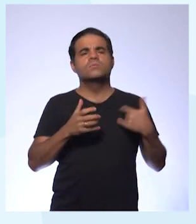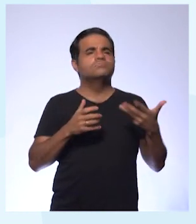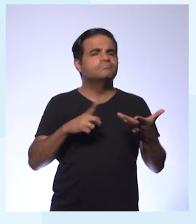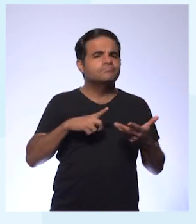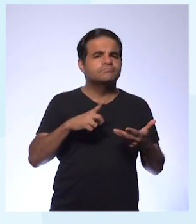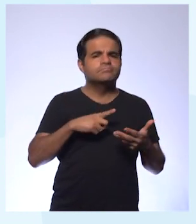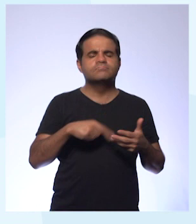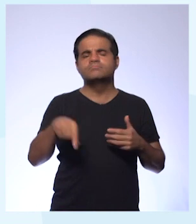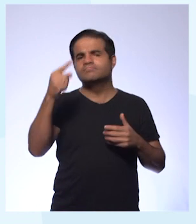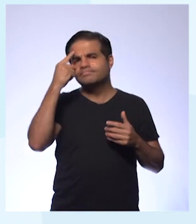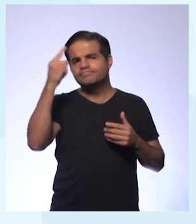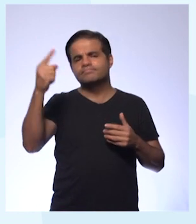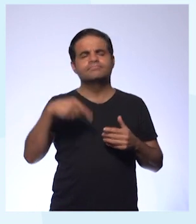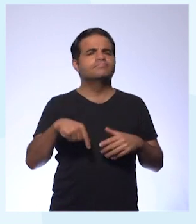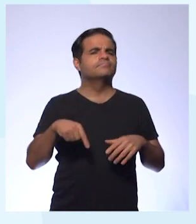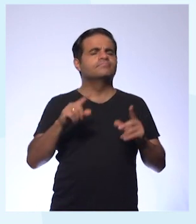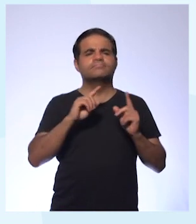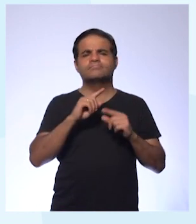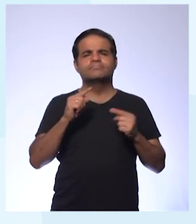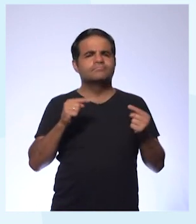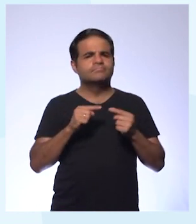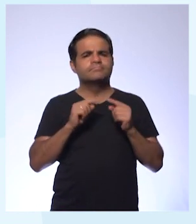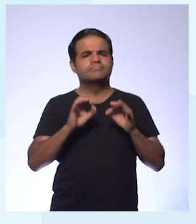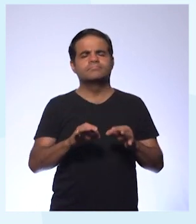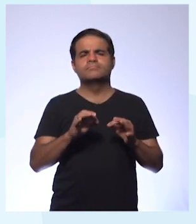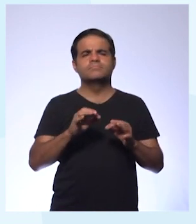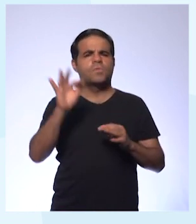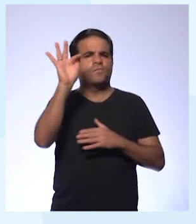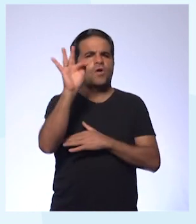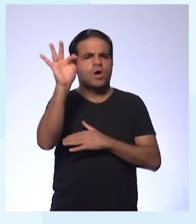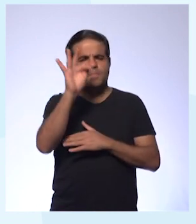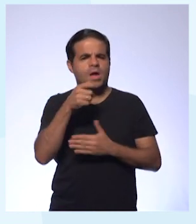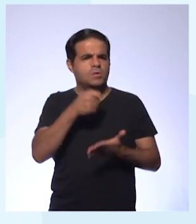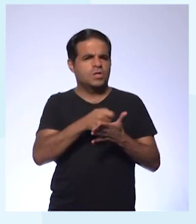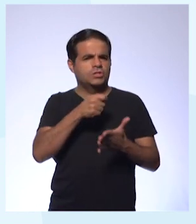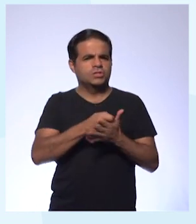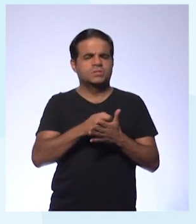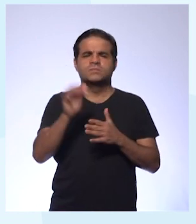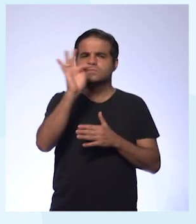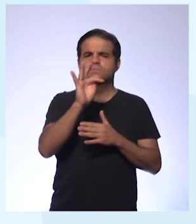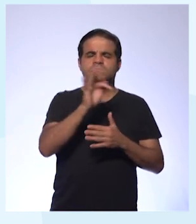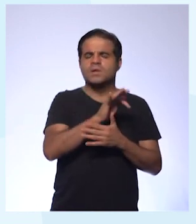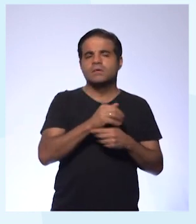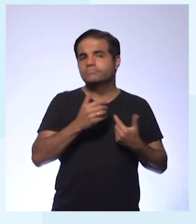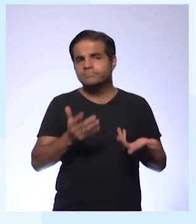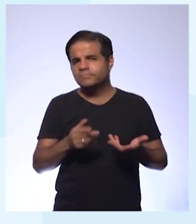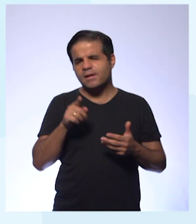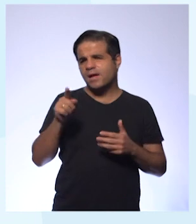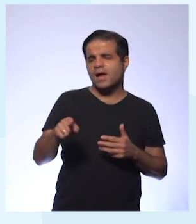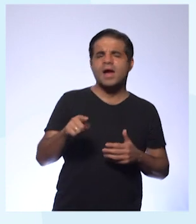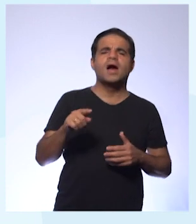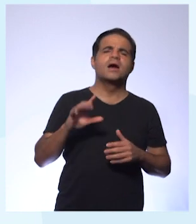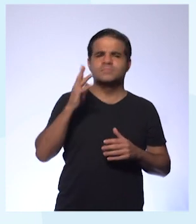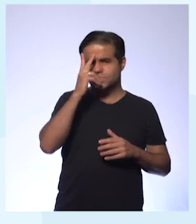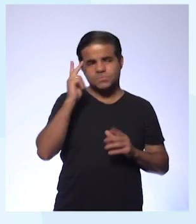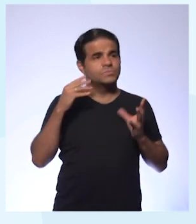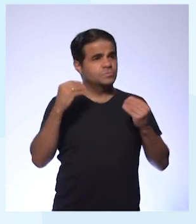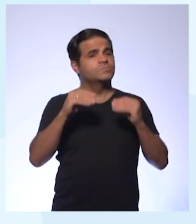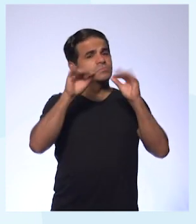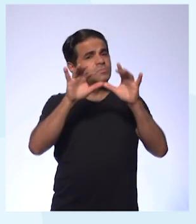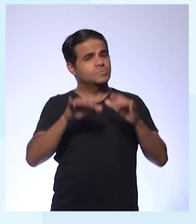ter uma intencionalidade métrica, não é? Formal, uma rigidez formal. E aqui a galera já está colocando...